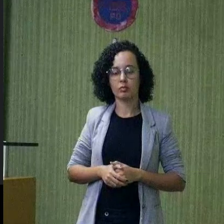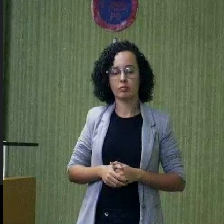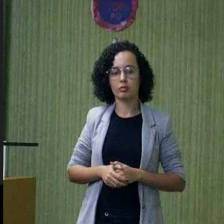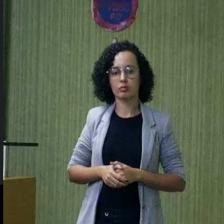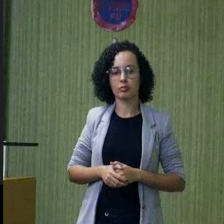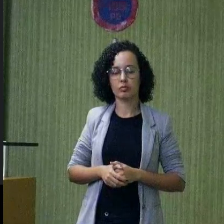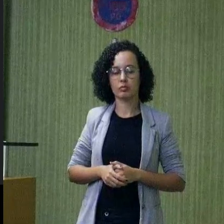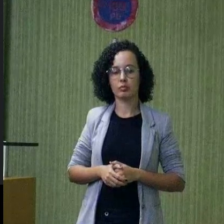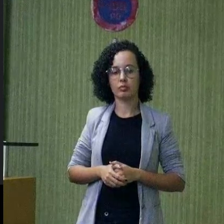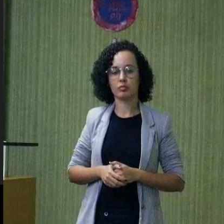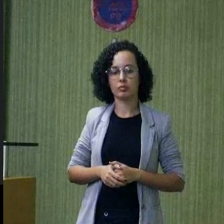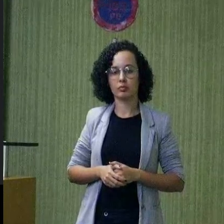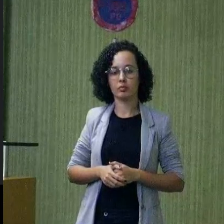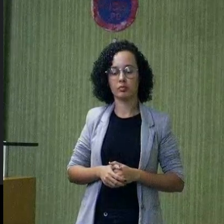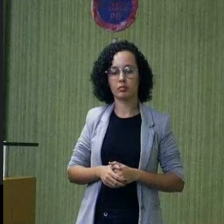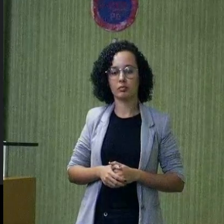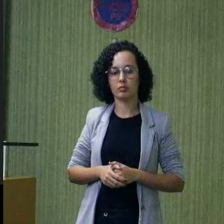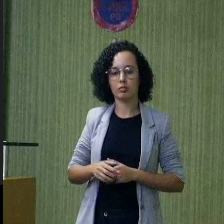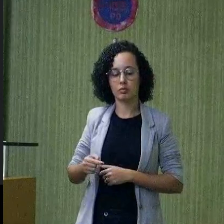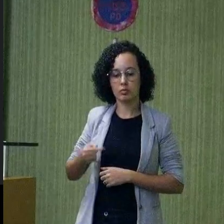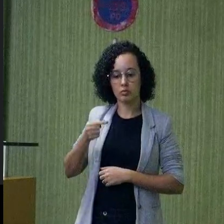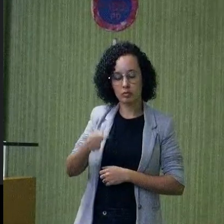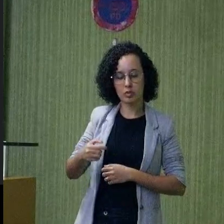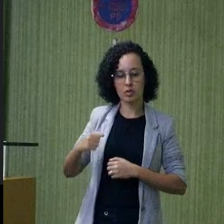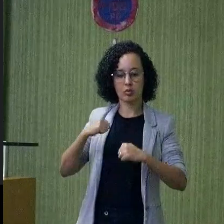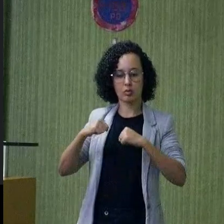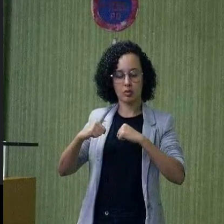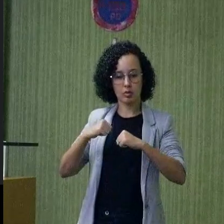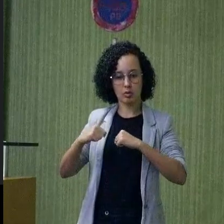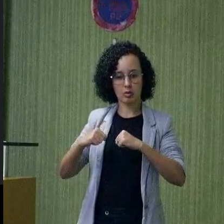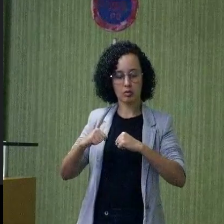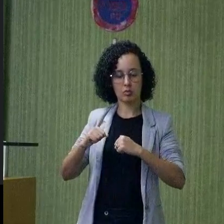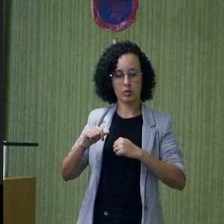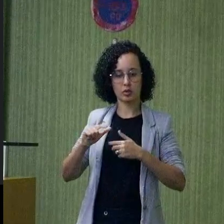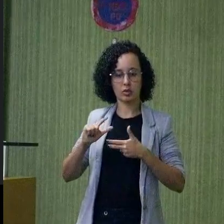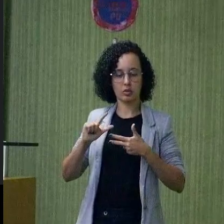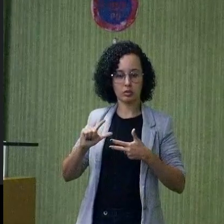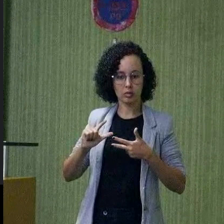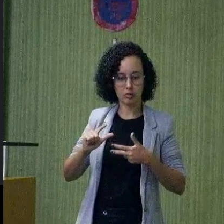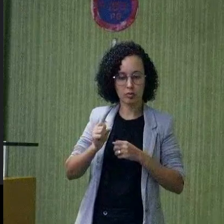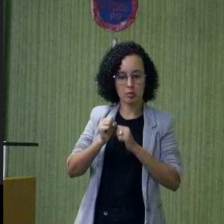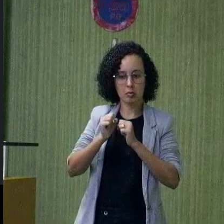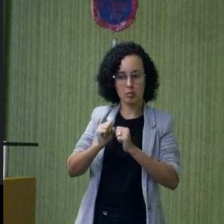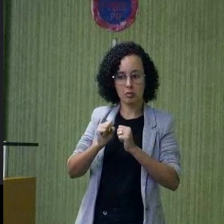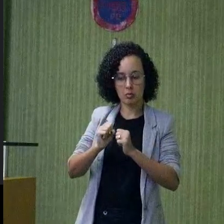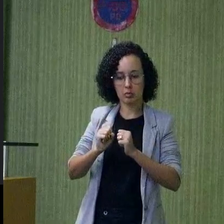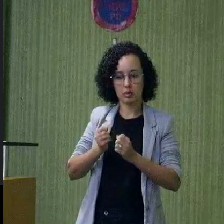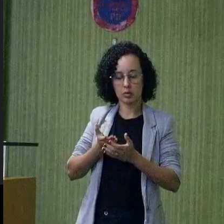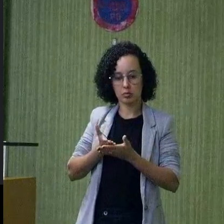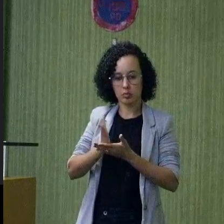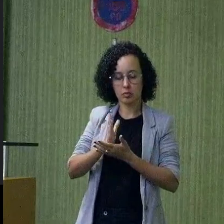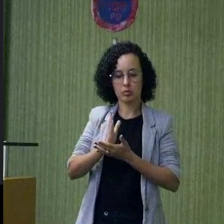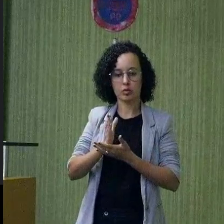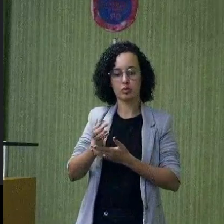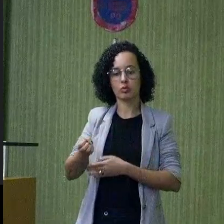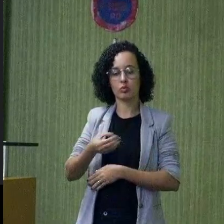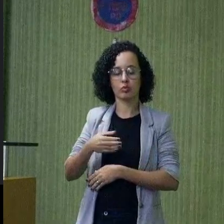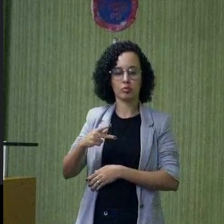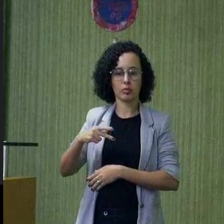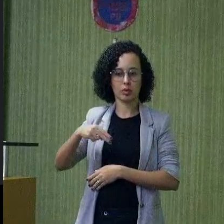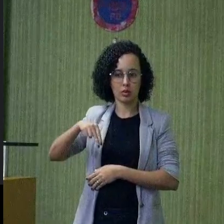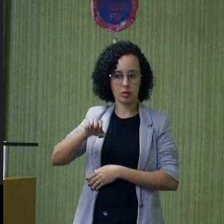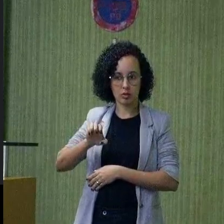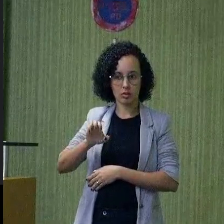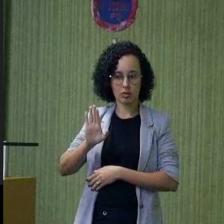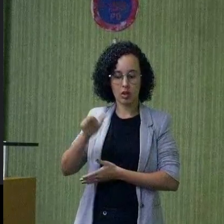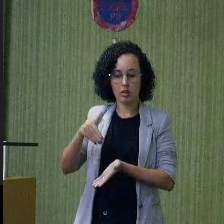eh a síntese do debate legislativo espera-se que a gente possa ter aprovação do novo pne até o final do ano